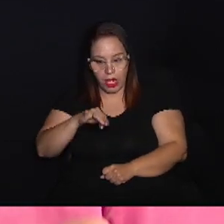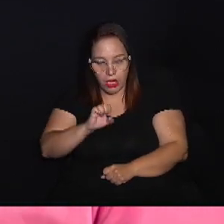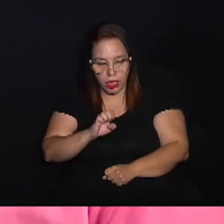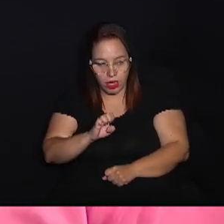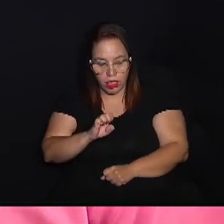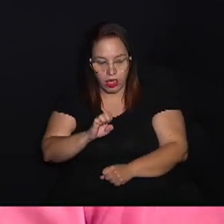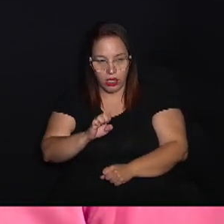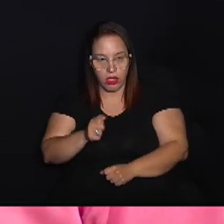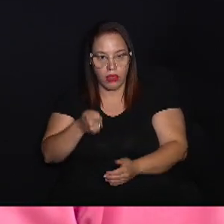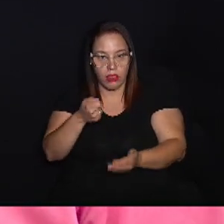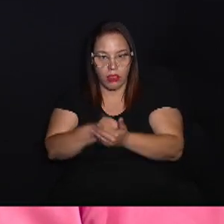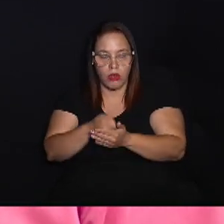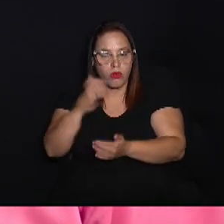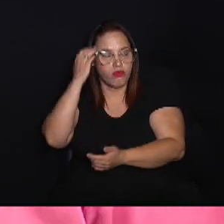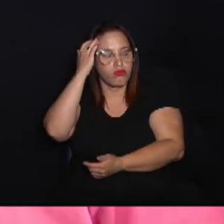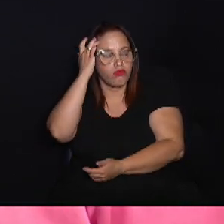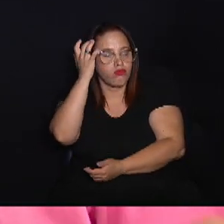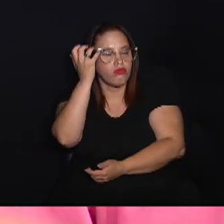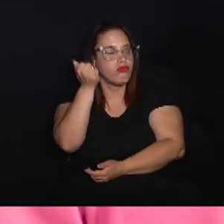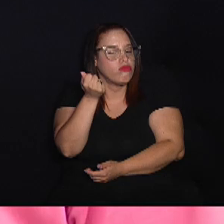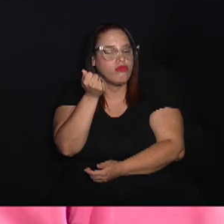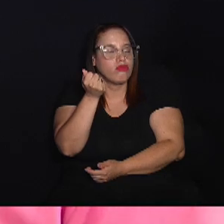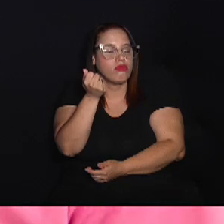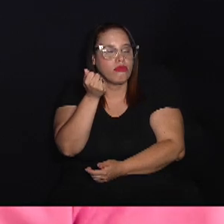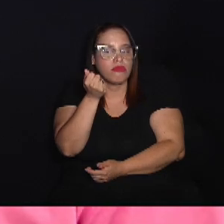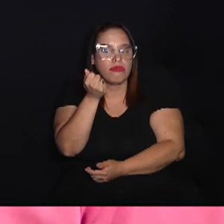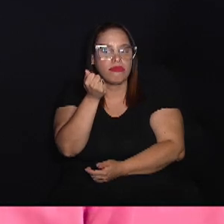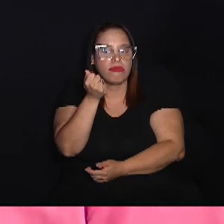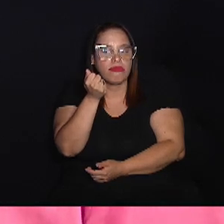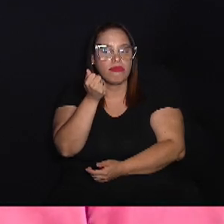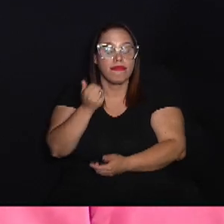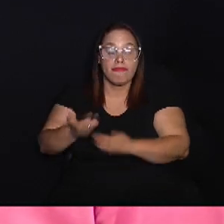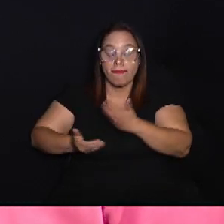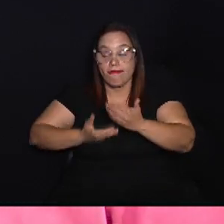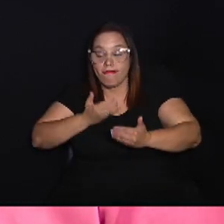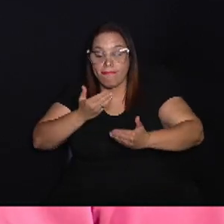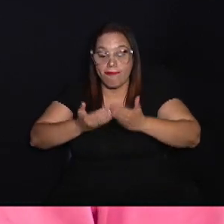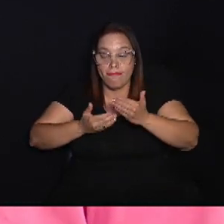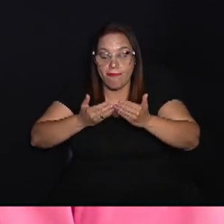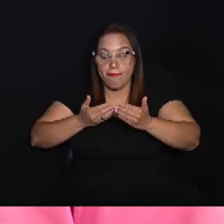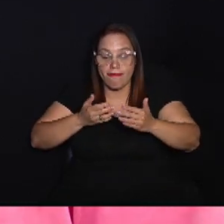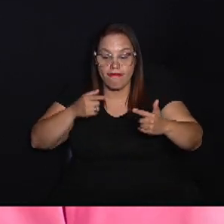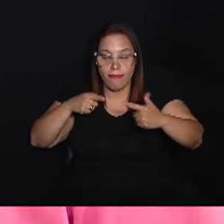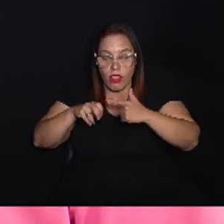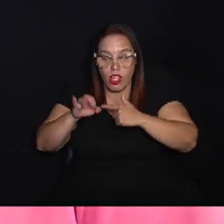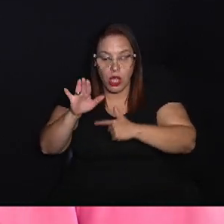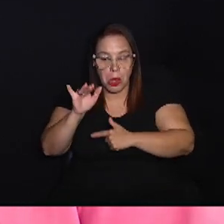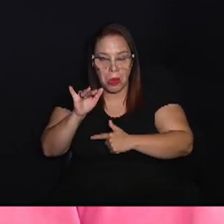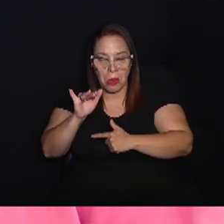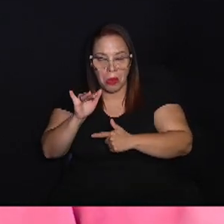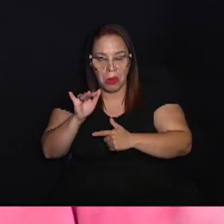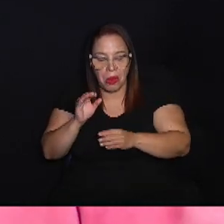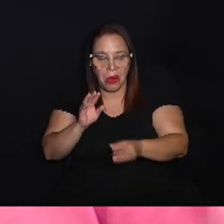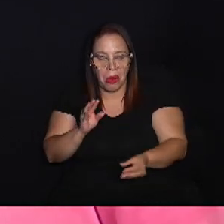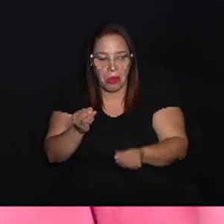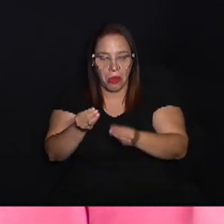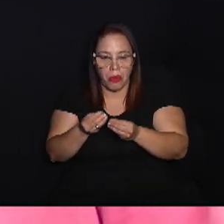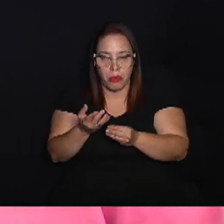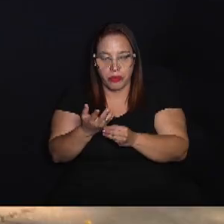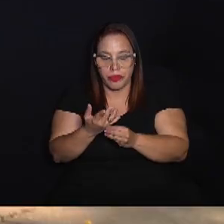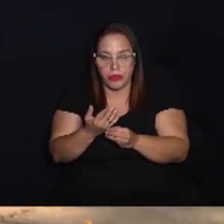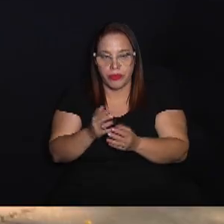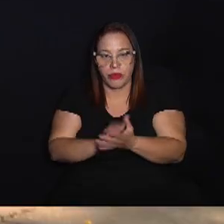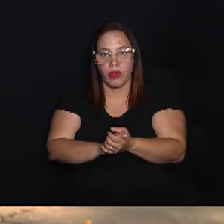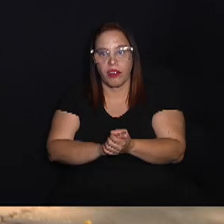é detentor do saber popular, né? E cruzando o saber científico, o saber acadêmico com